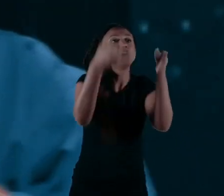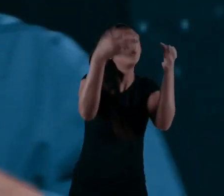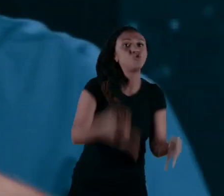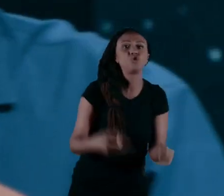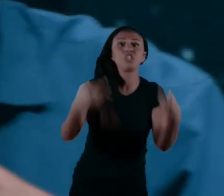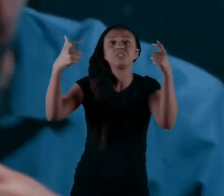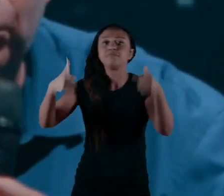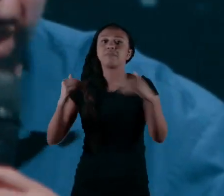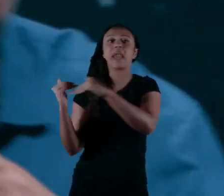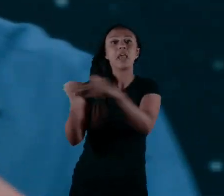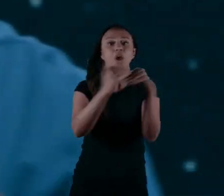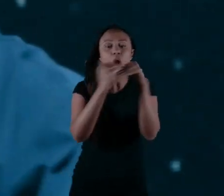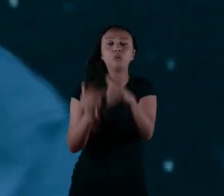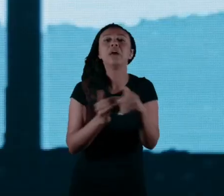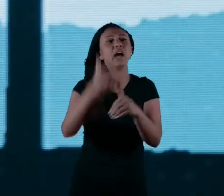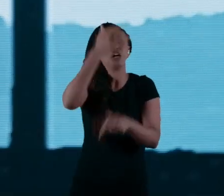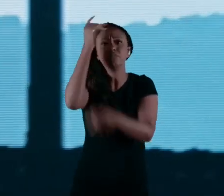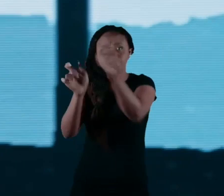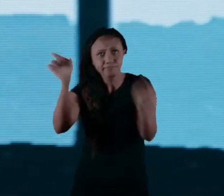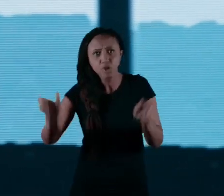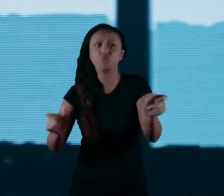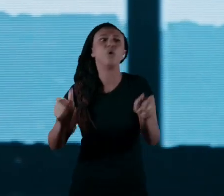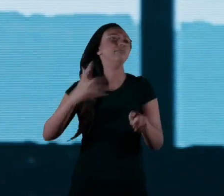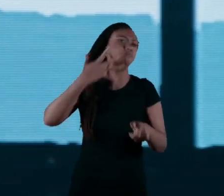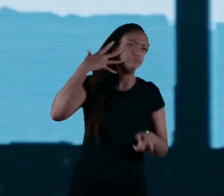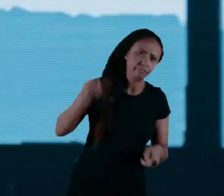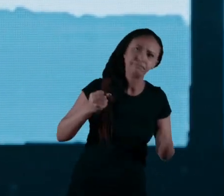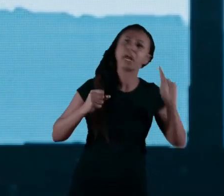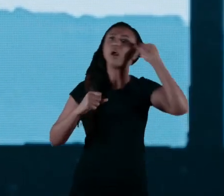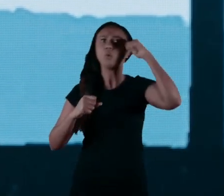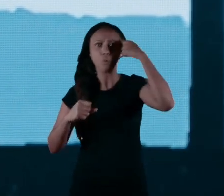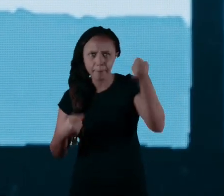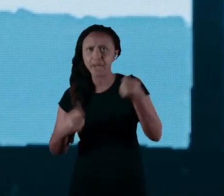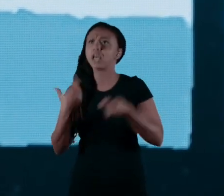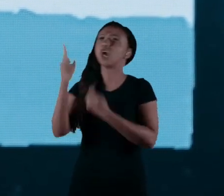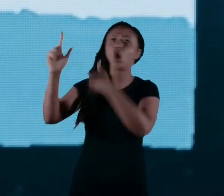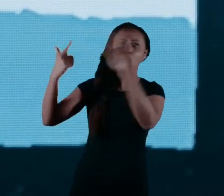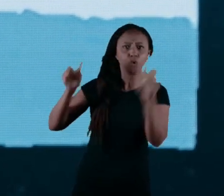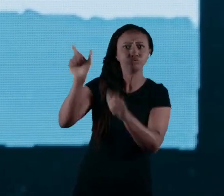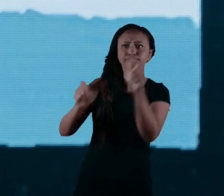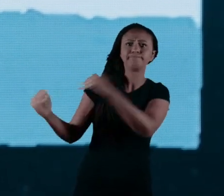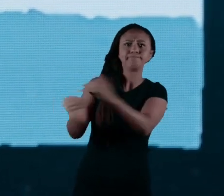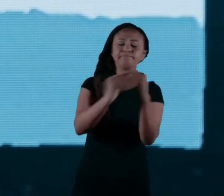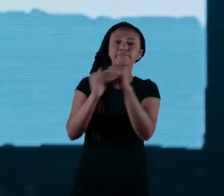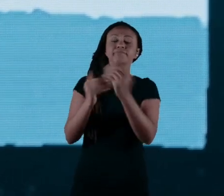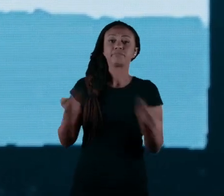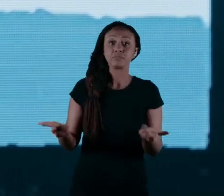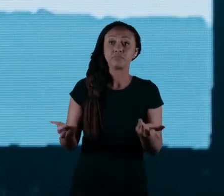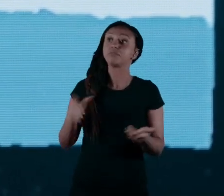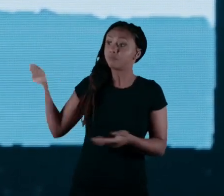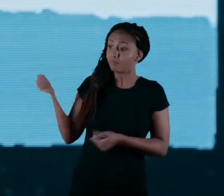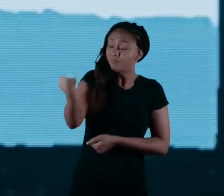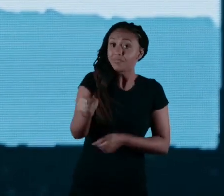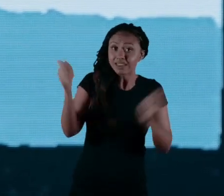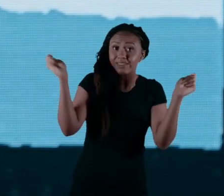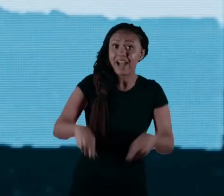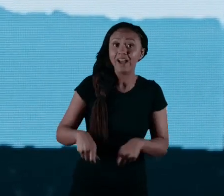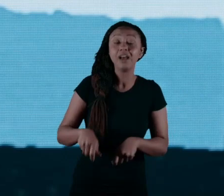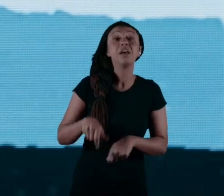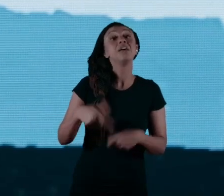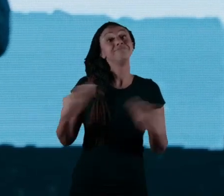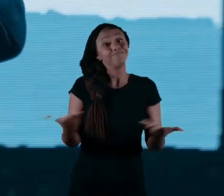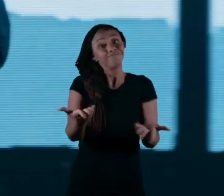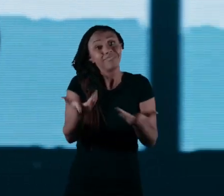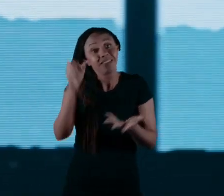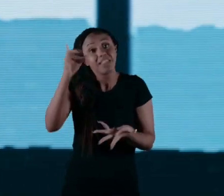mesmo. Ele quer ser um instrumento de transformação. E detalhe: Deus quer que você seja um instrumento de